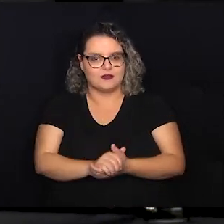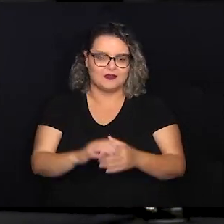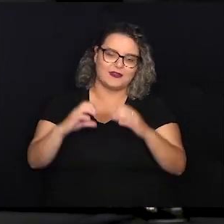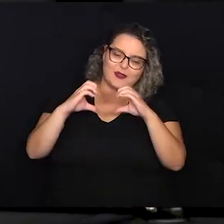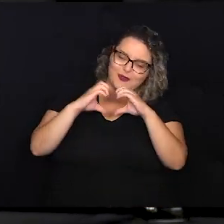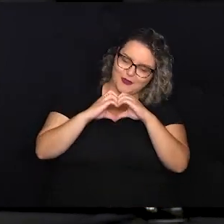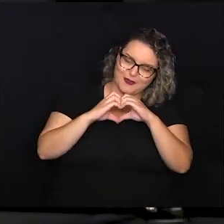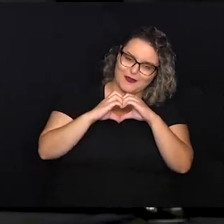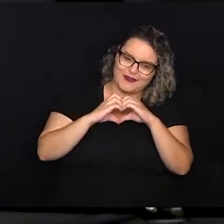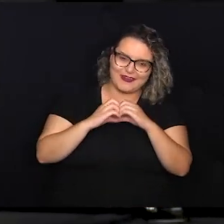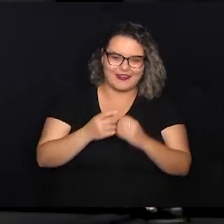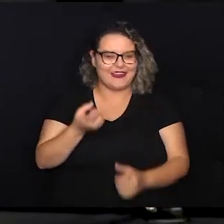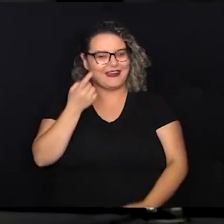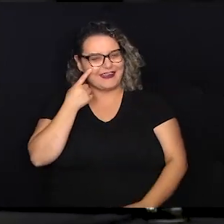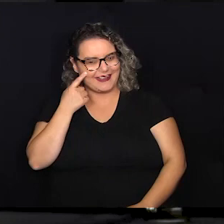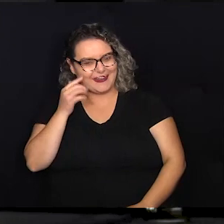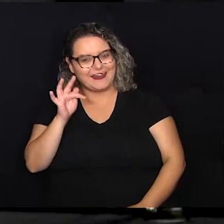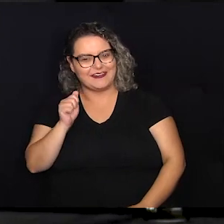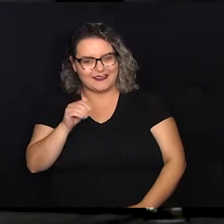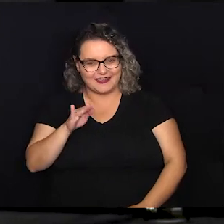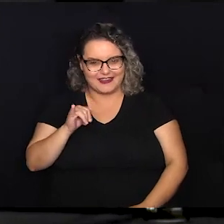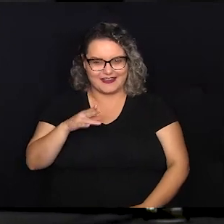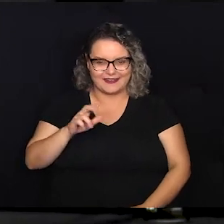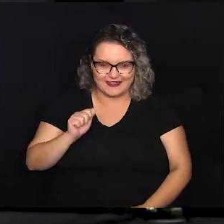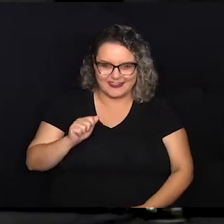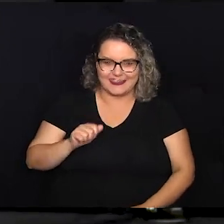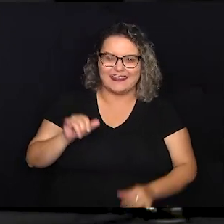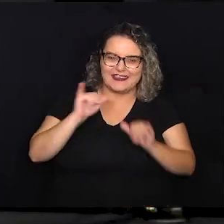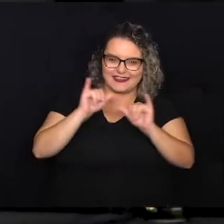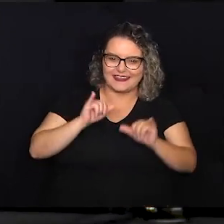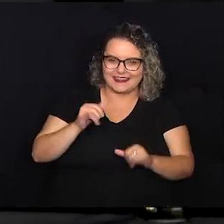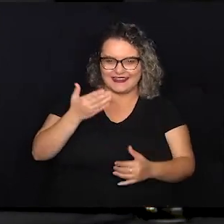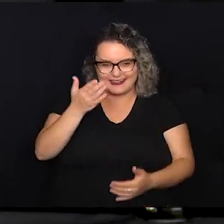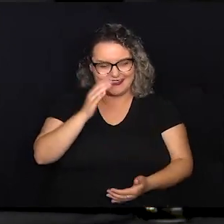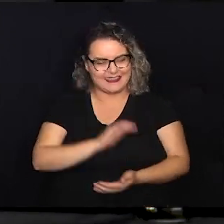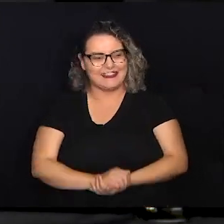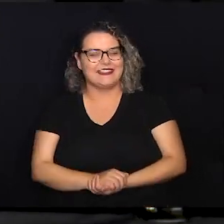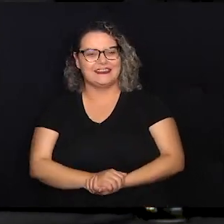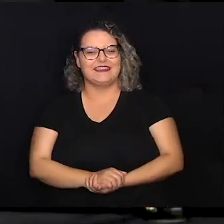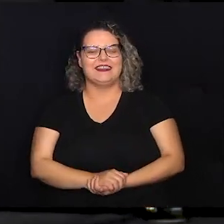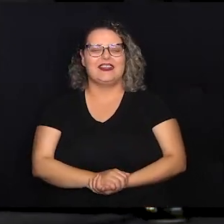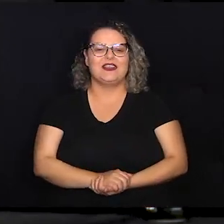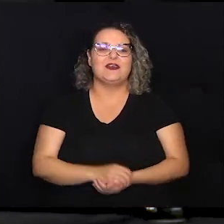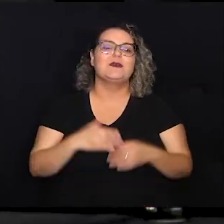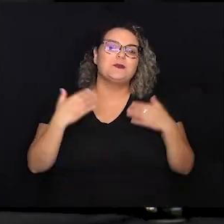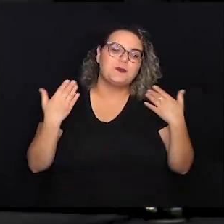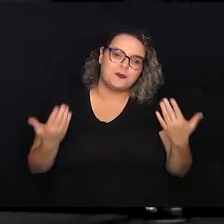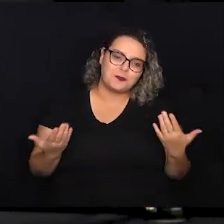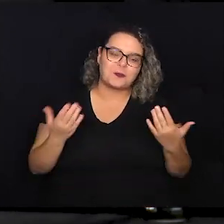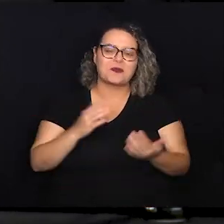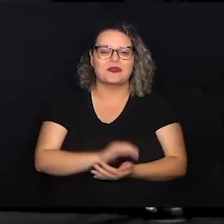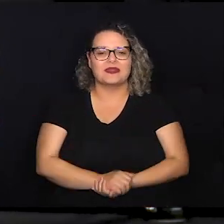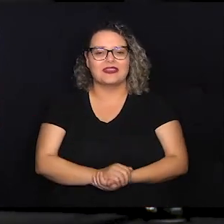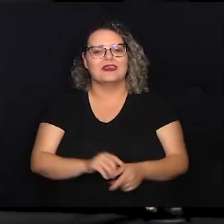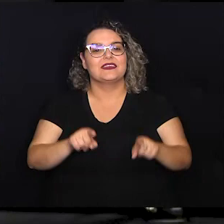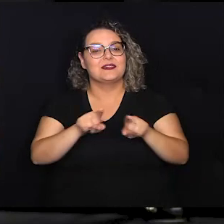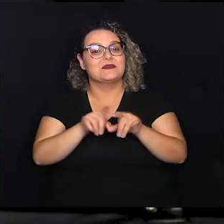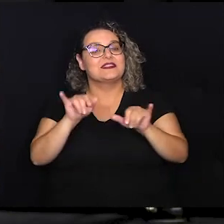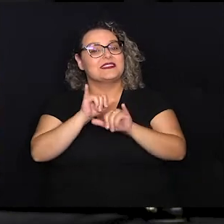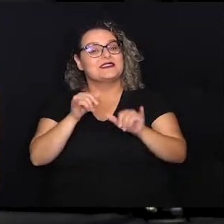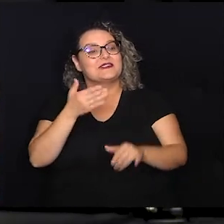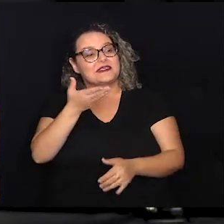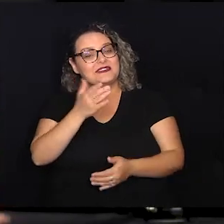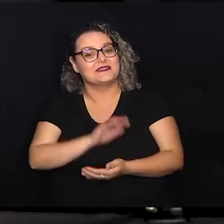concorda? Sim. Né? É sua atual esposa, Sim. né? Que eu amo muito. Ah, olha aí, Fabiana, já tá mandando um recado para